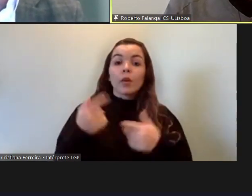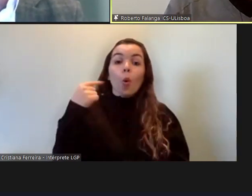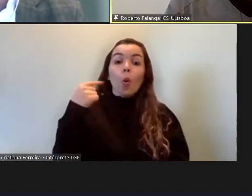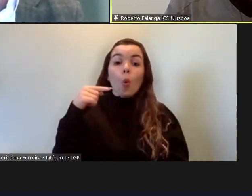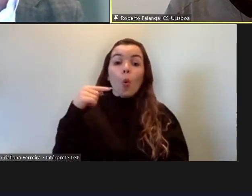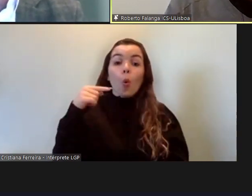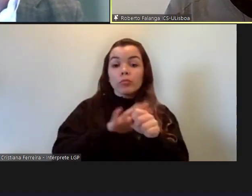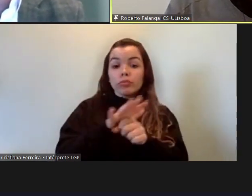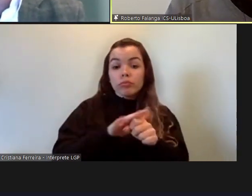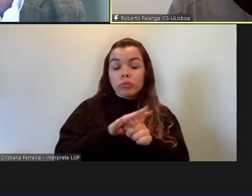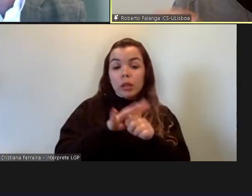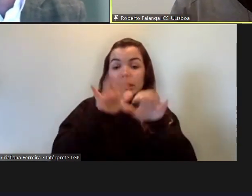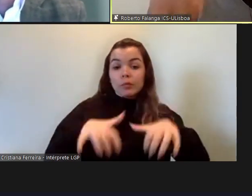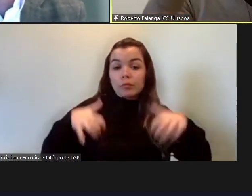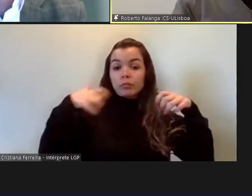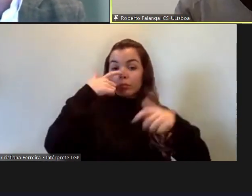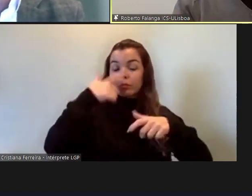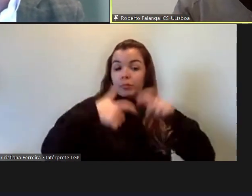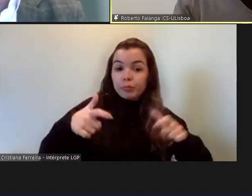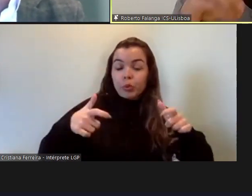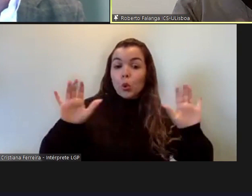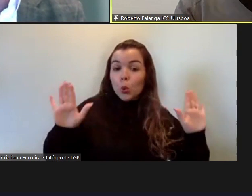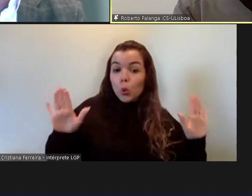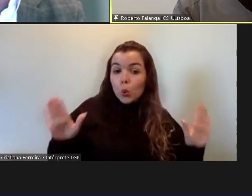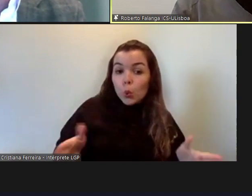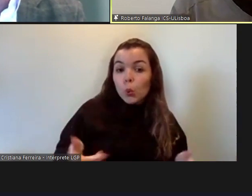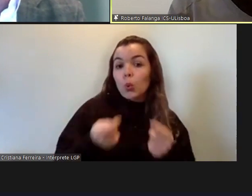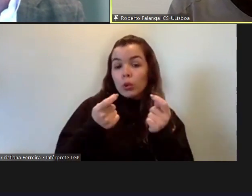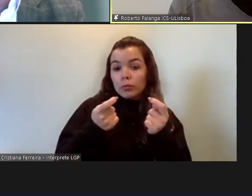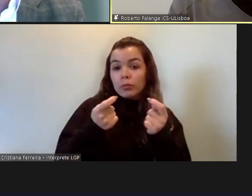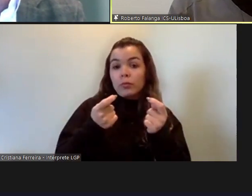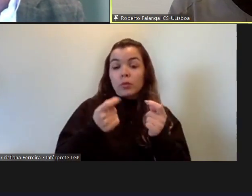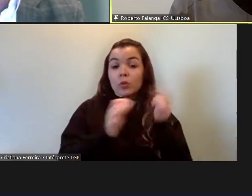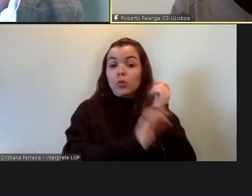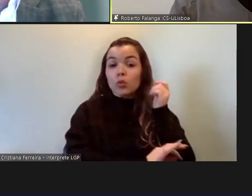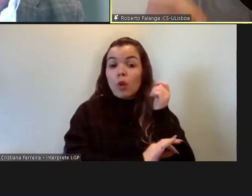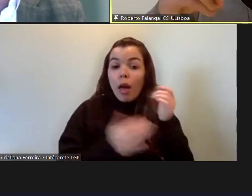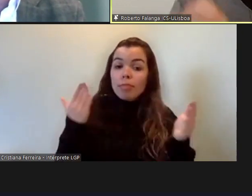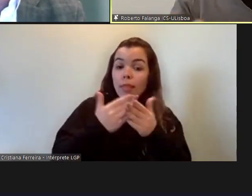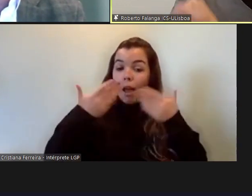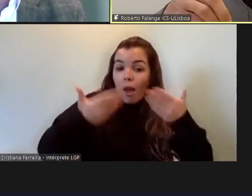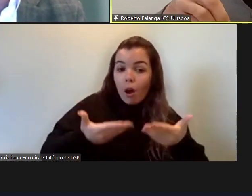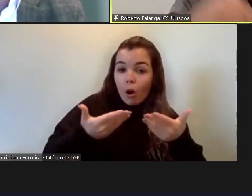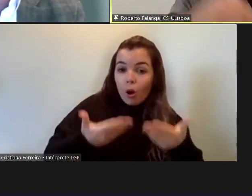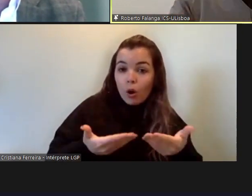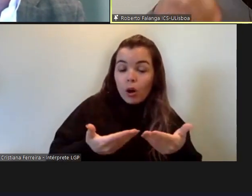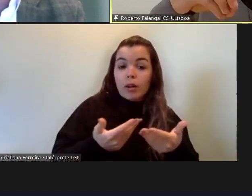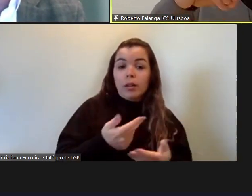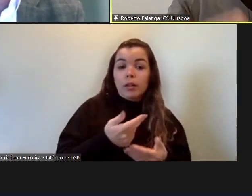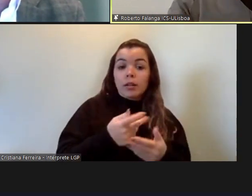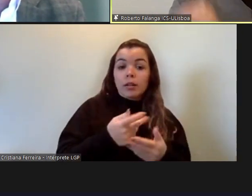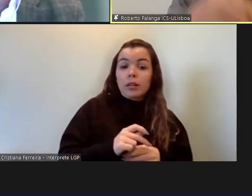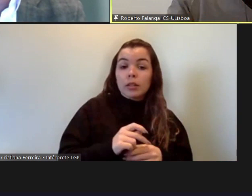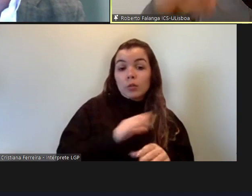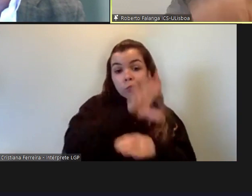uma Assembleia de Cidadãos promovida por uma autarquia até agora, portanto, uma autarquia que incluiu